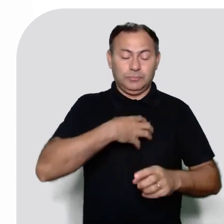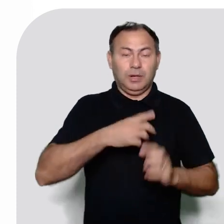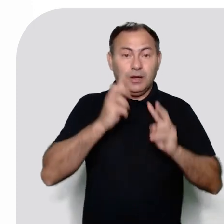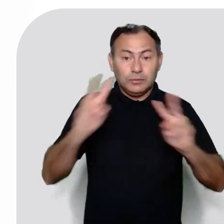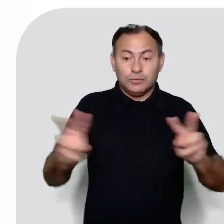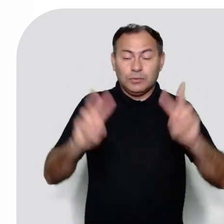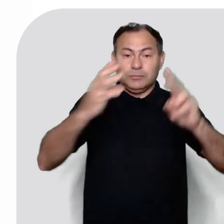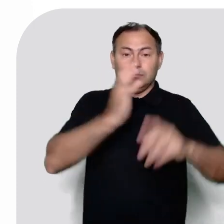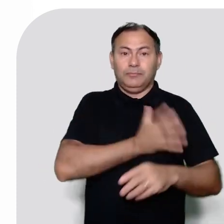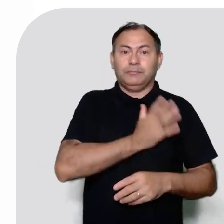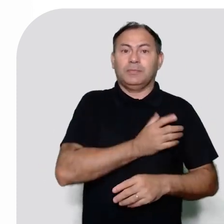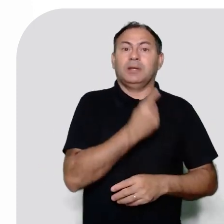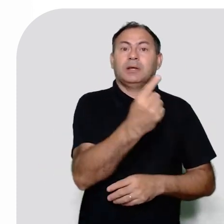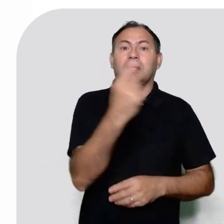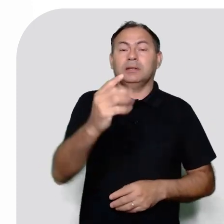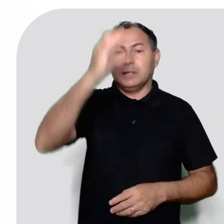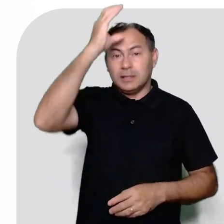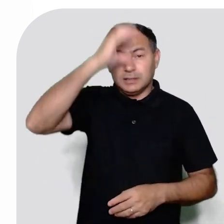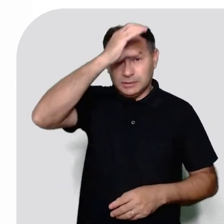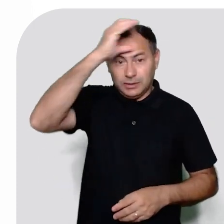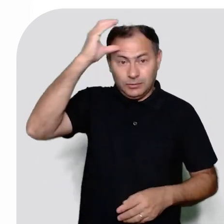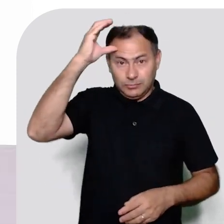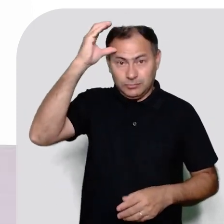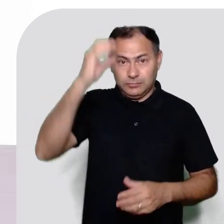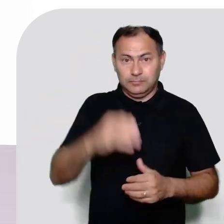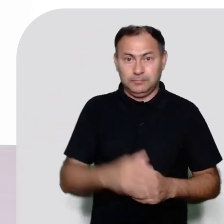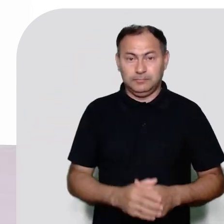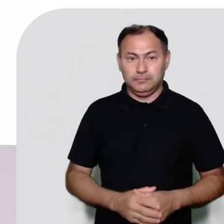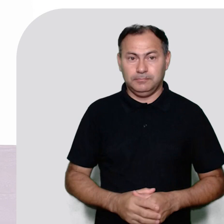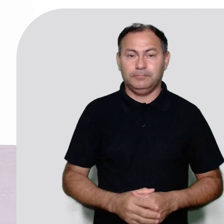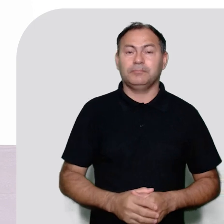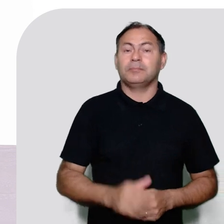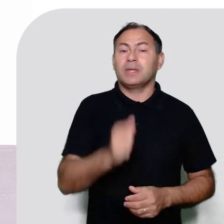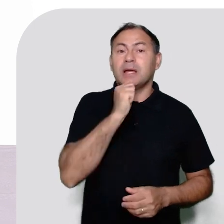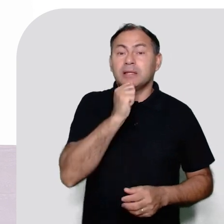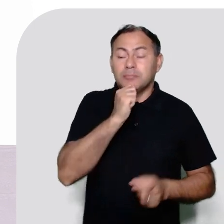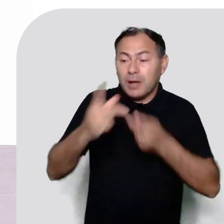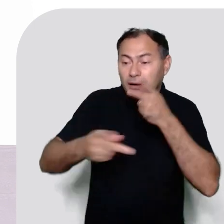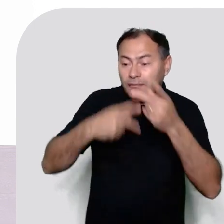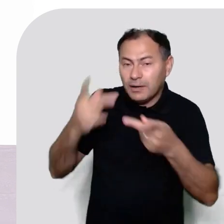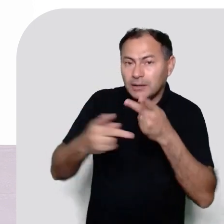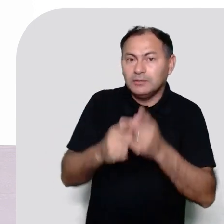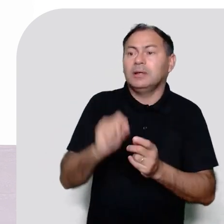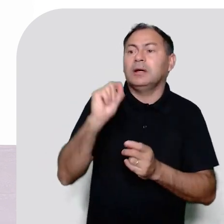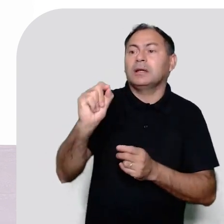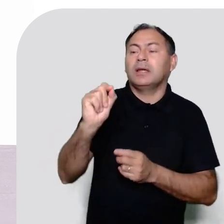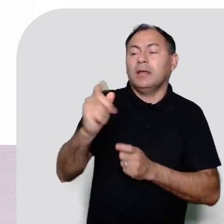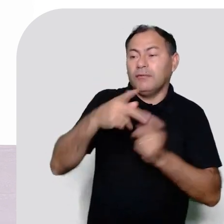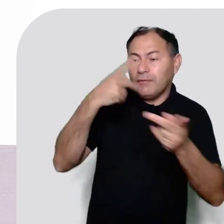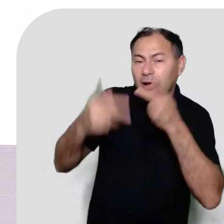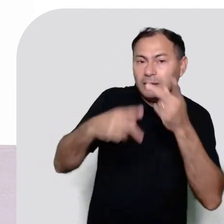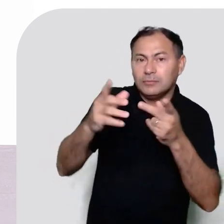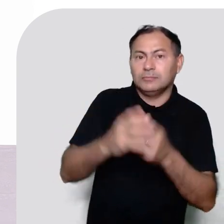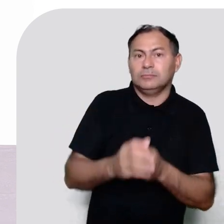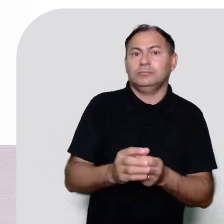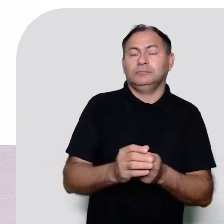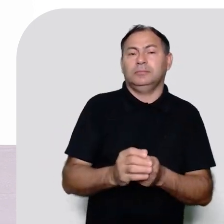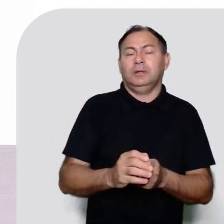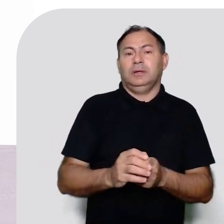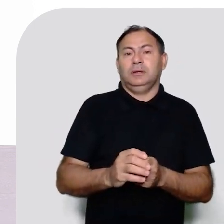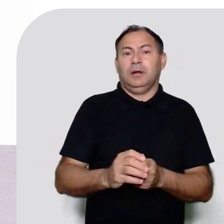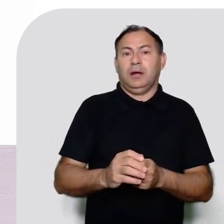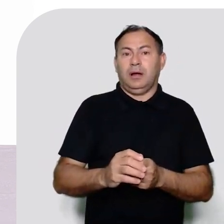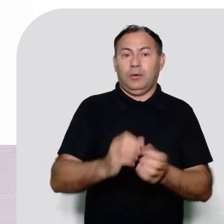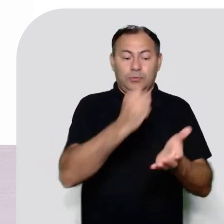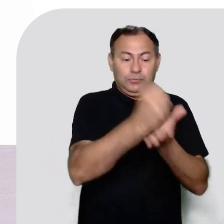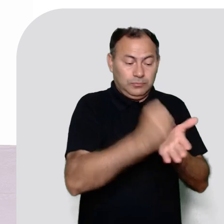no coração de cada cristão. Ainda falando sobre a quem fala a Gaudium